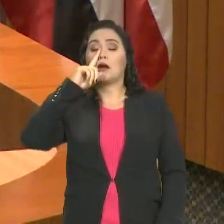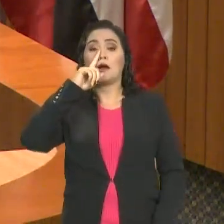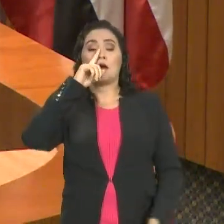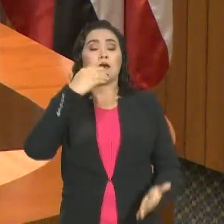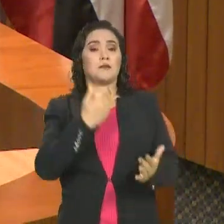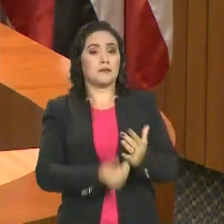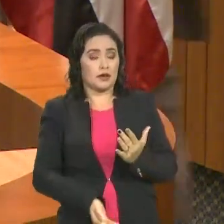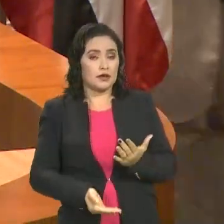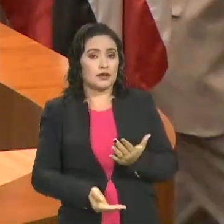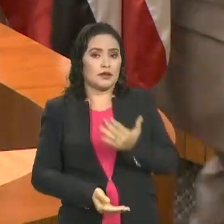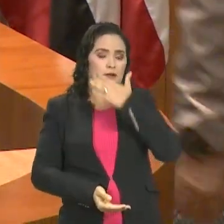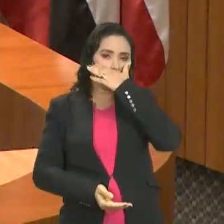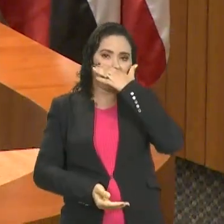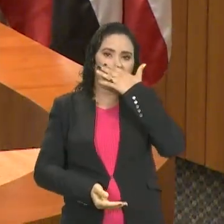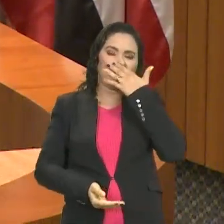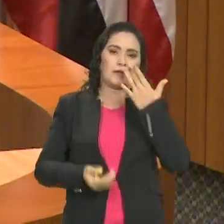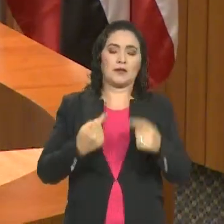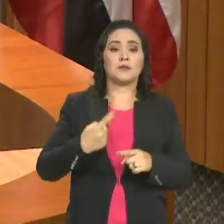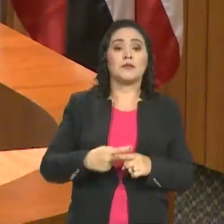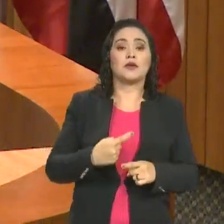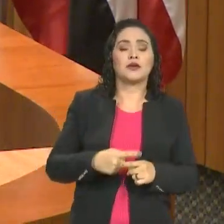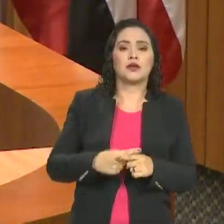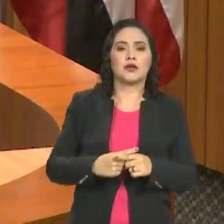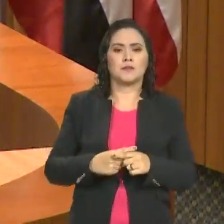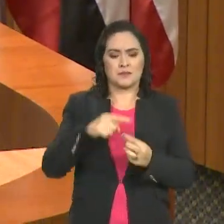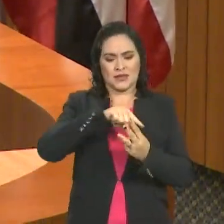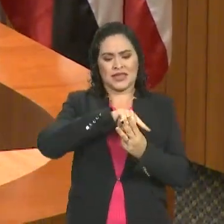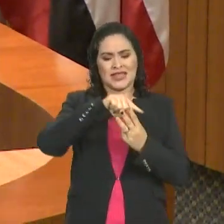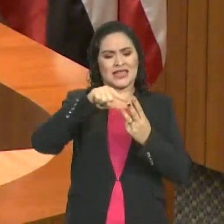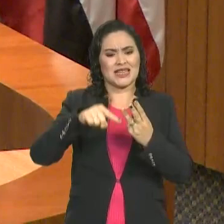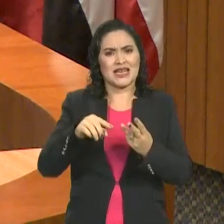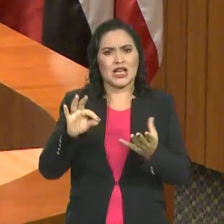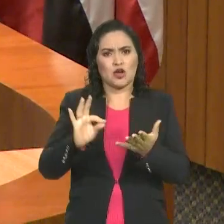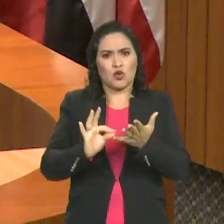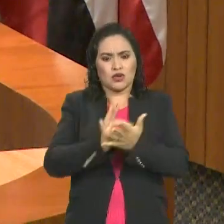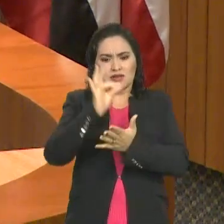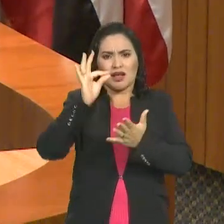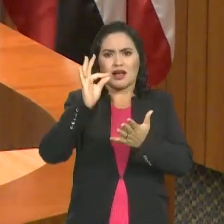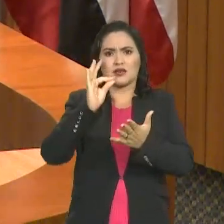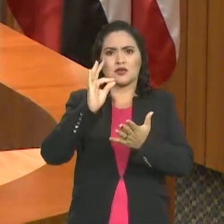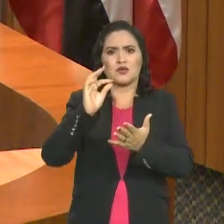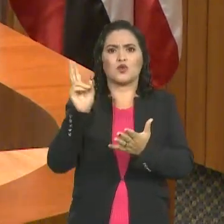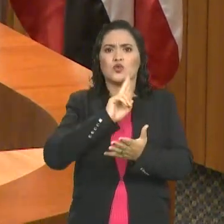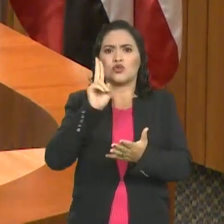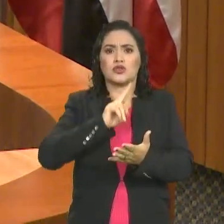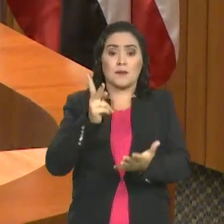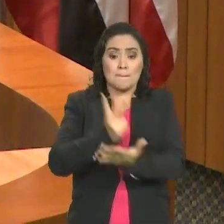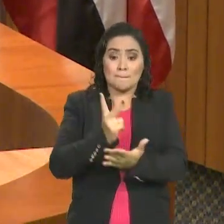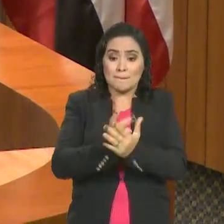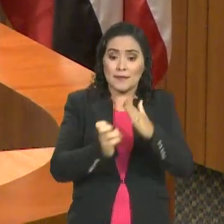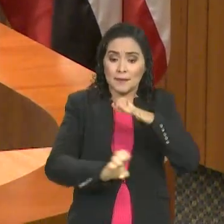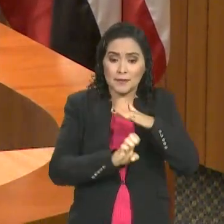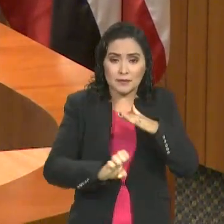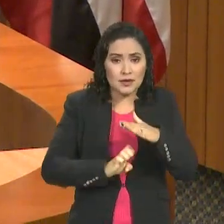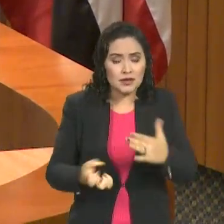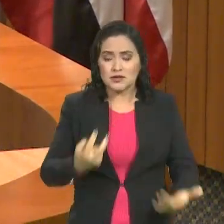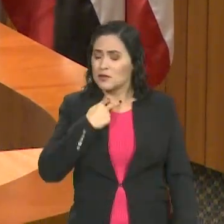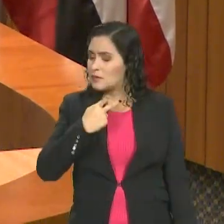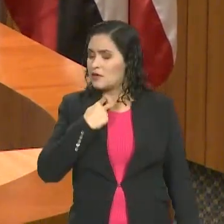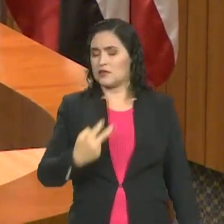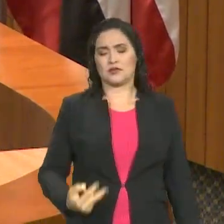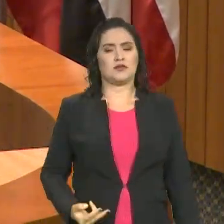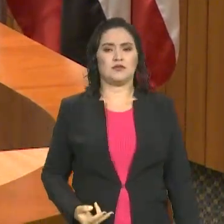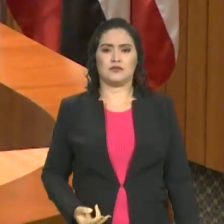nada justifica três contratos emergenciais. A incapacidade de realizar um processo